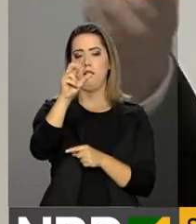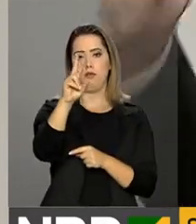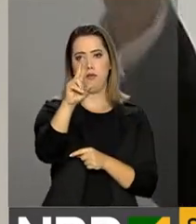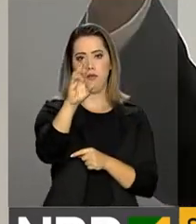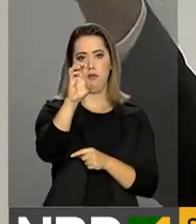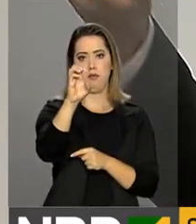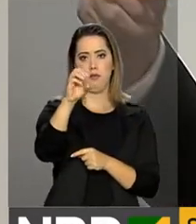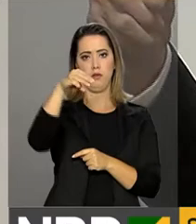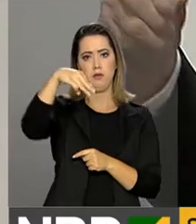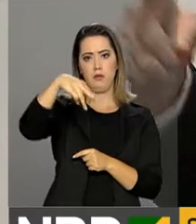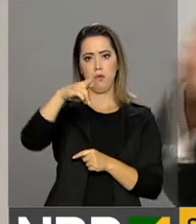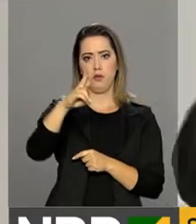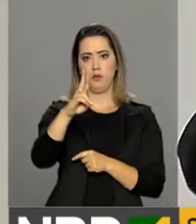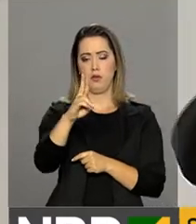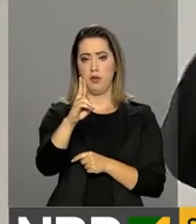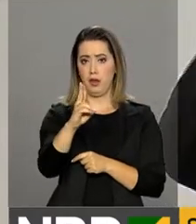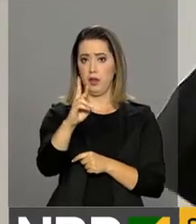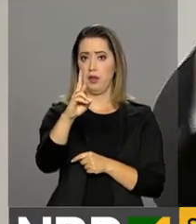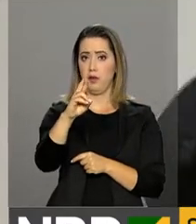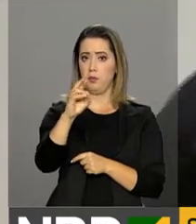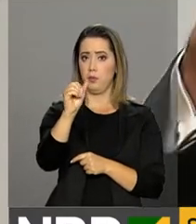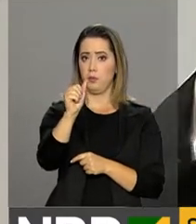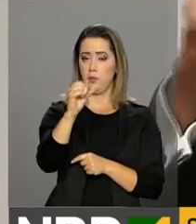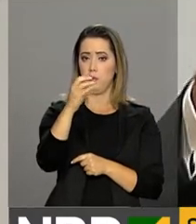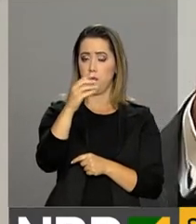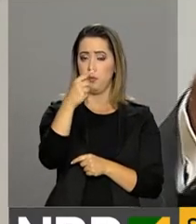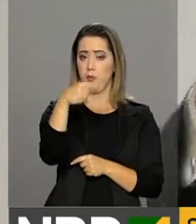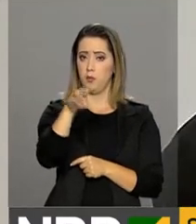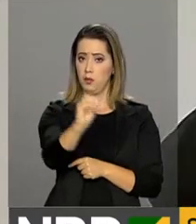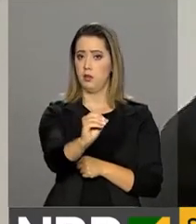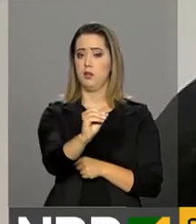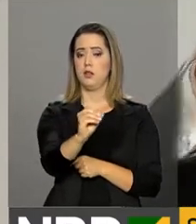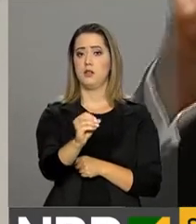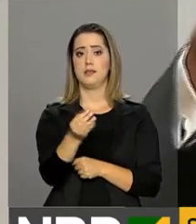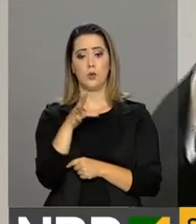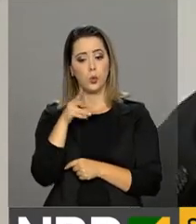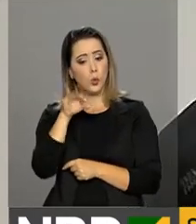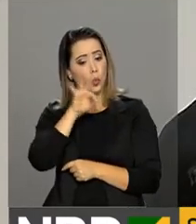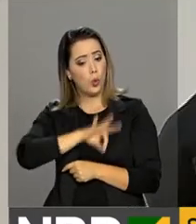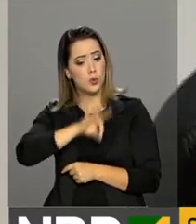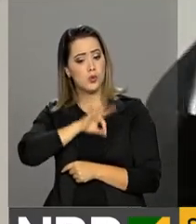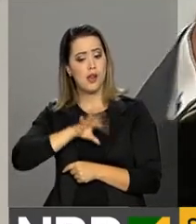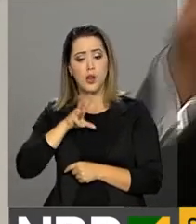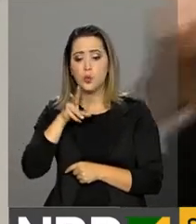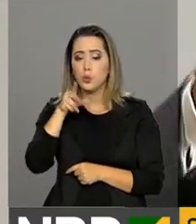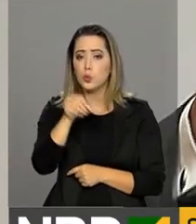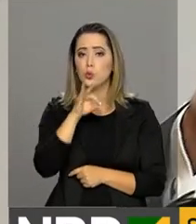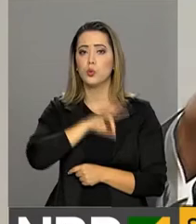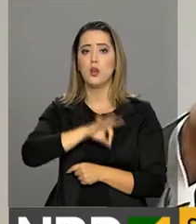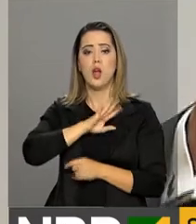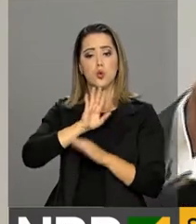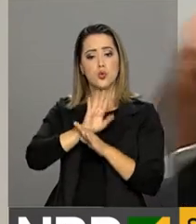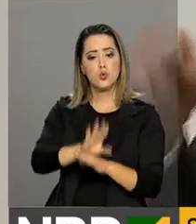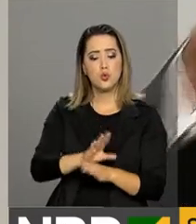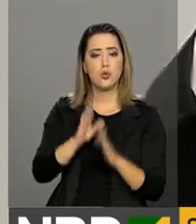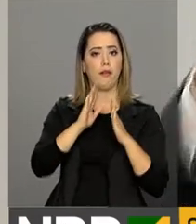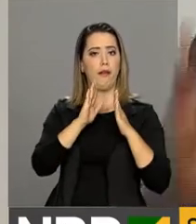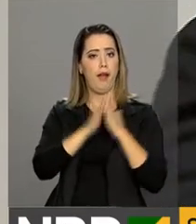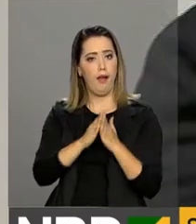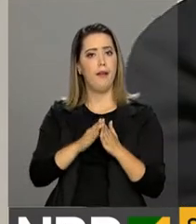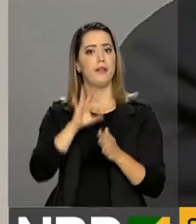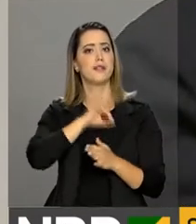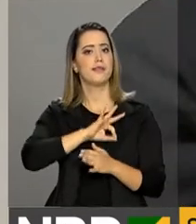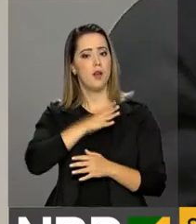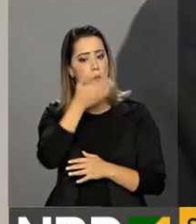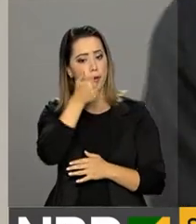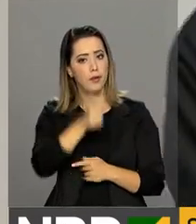compreender como remuneração o vencimento básico as gratificações o auxílio moradia enfim uma série de